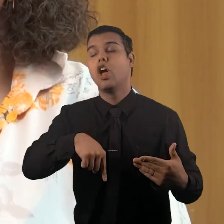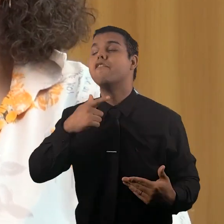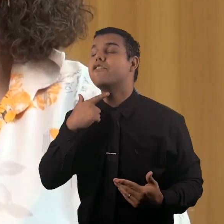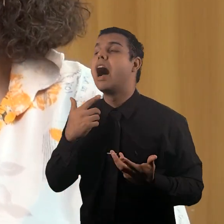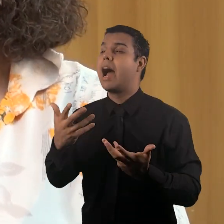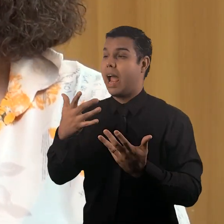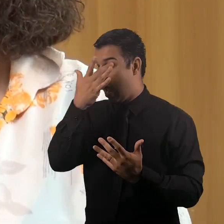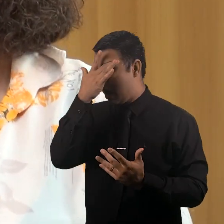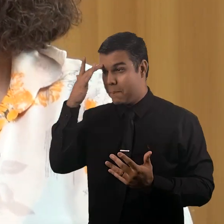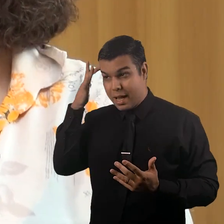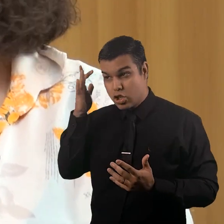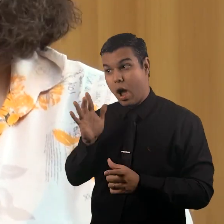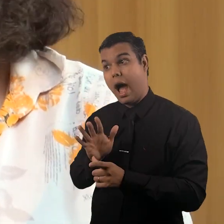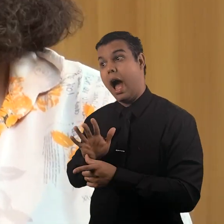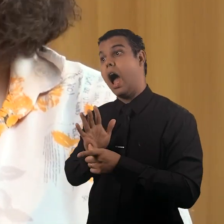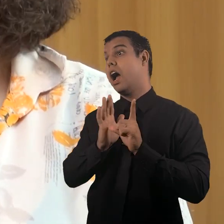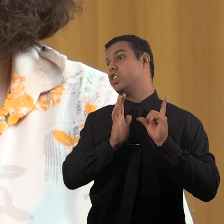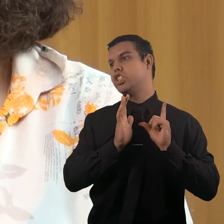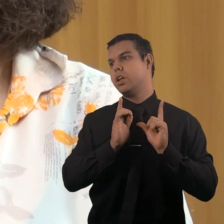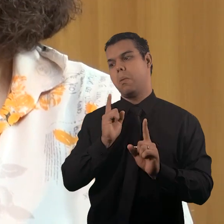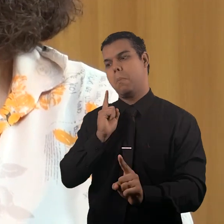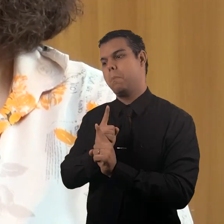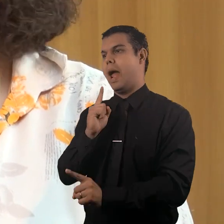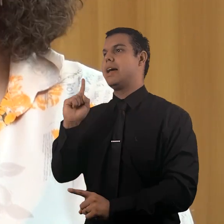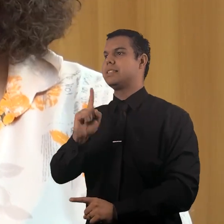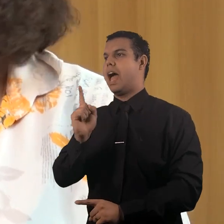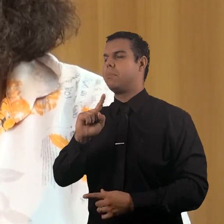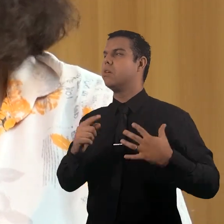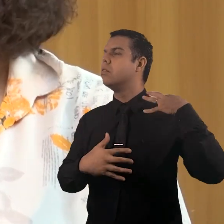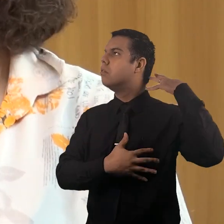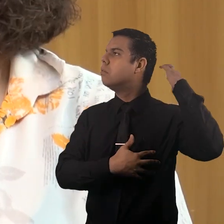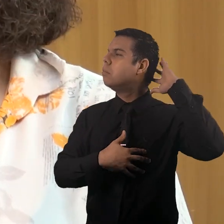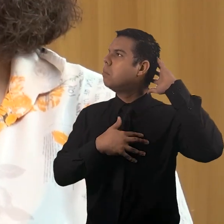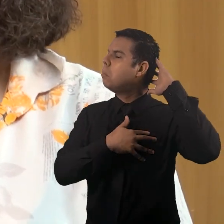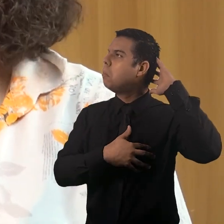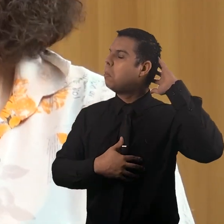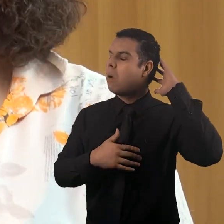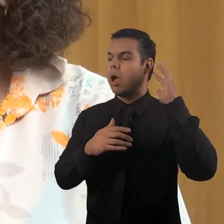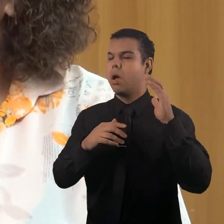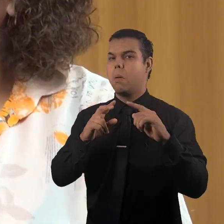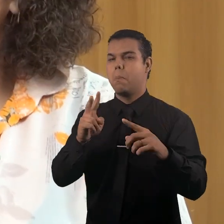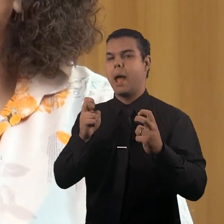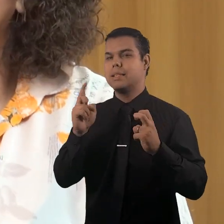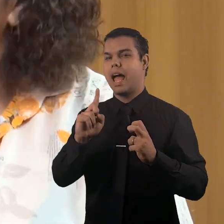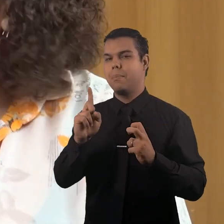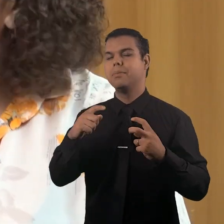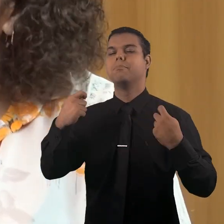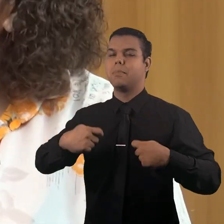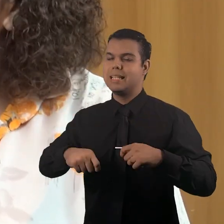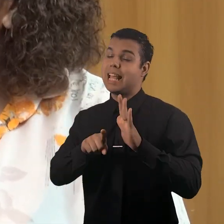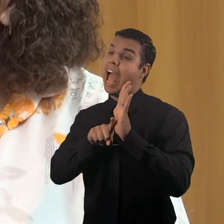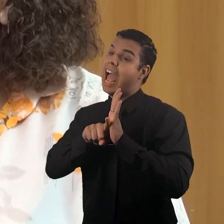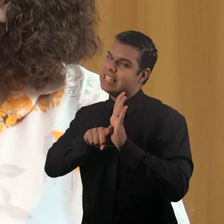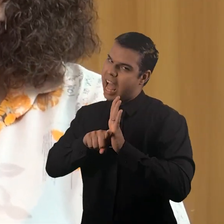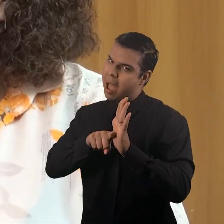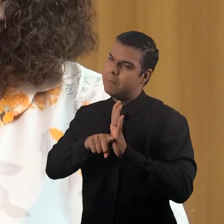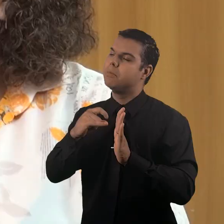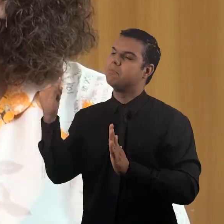sejam diagnosticadas com tumores imperceptíveis, que você não consegue palpar. E isso você só consegue com a